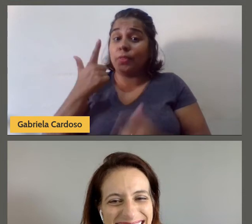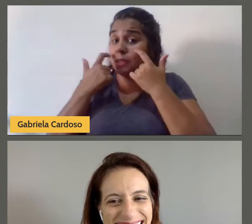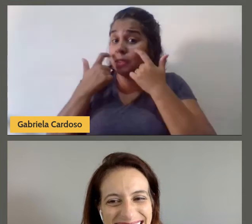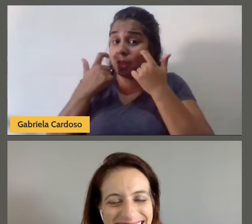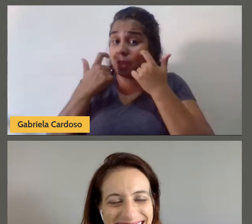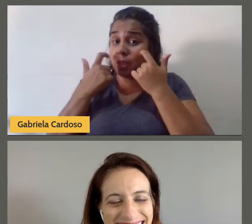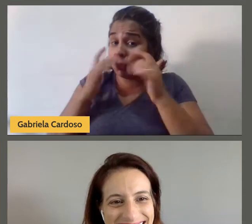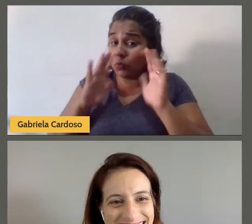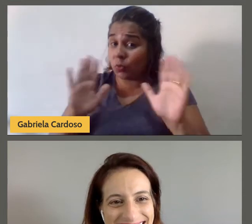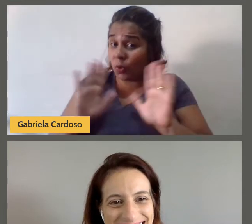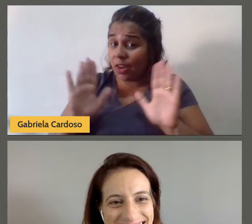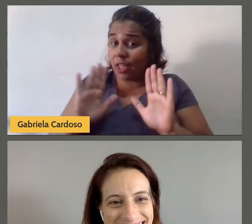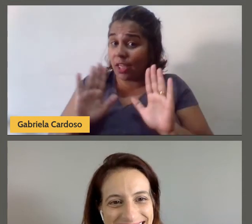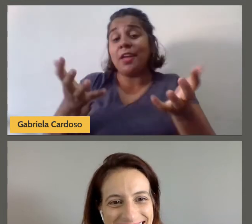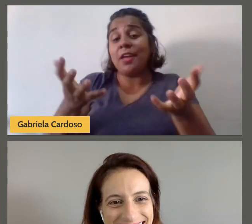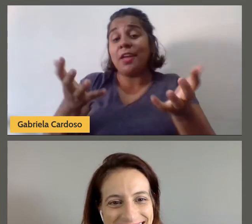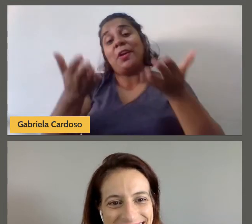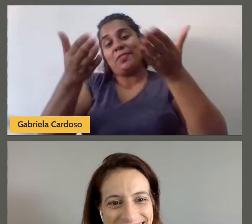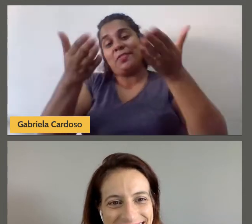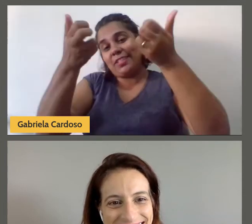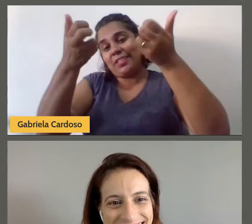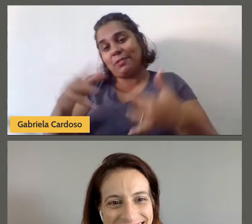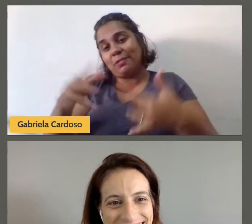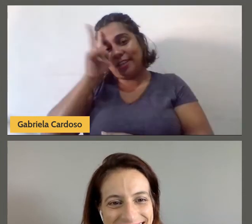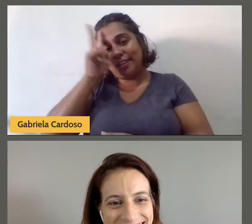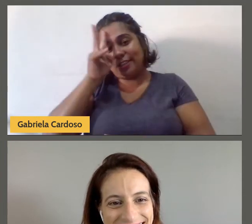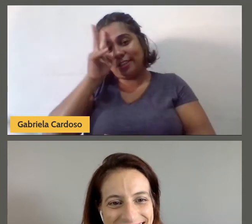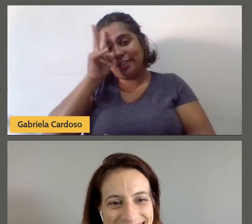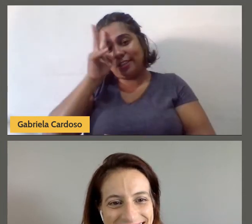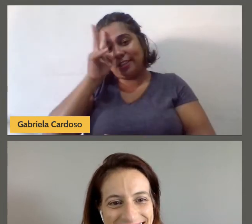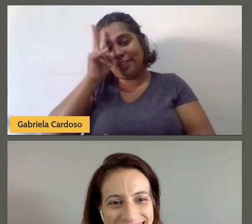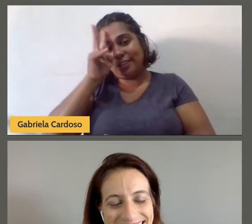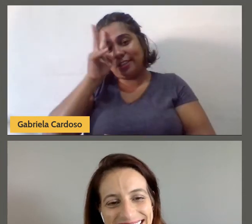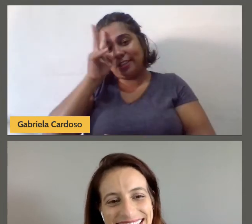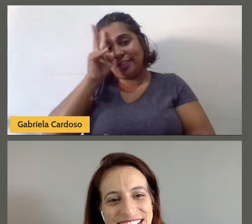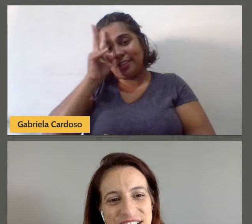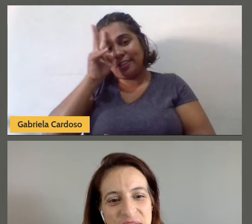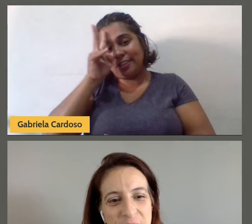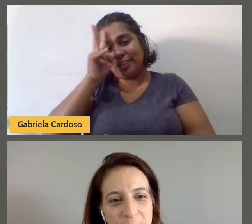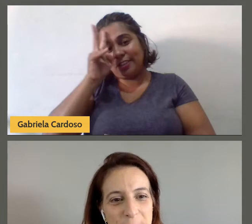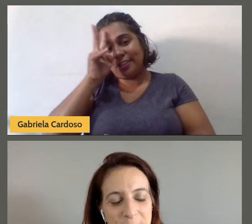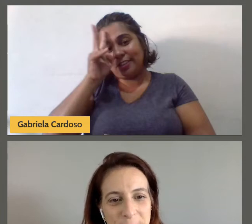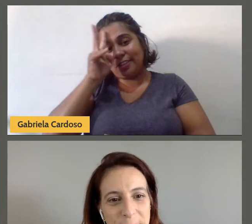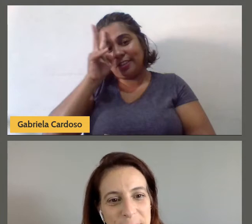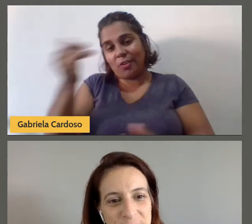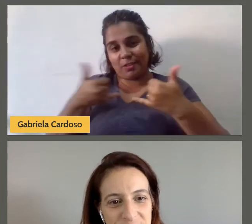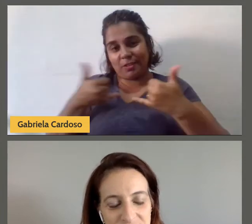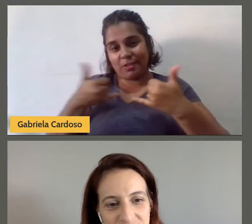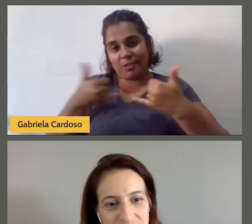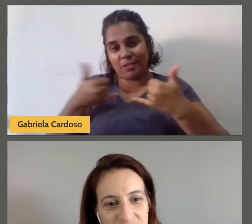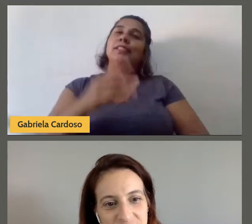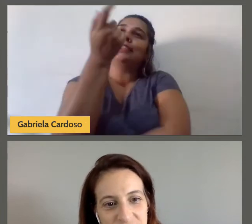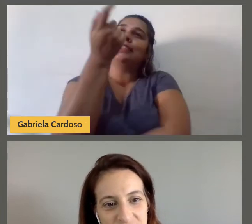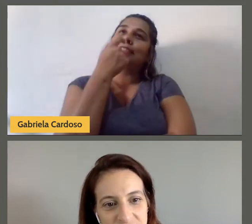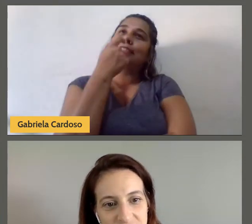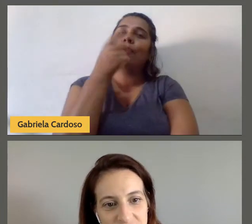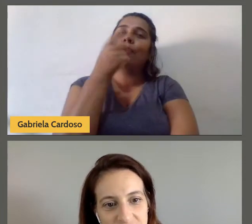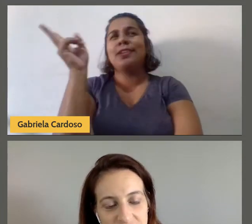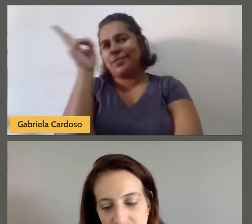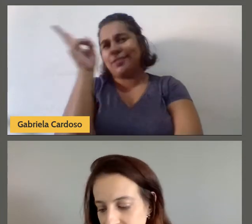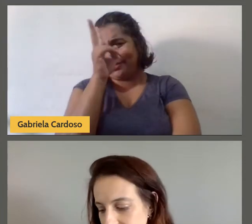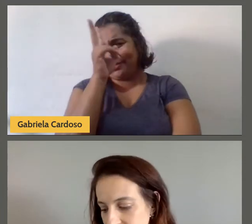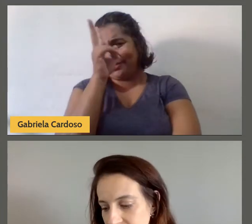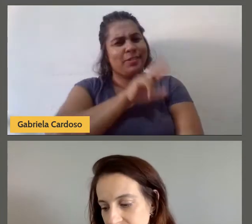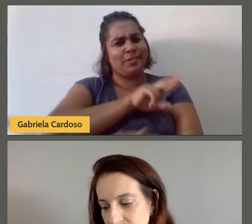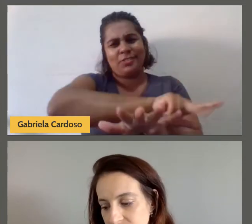assim, de pessoas que você conheceu, sei lá, conta aí. Super, né? Eu acho que histórias, assim, são muitas, né? Até difícil escolher uma,